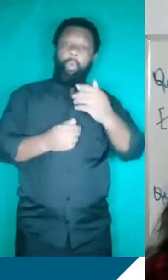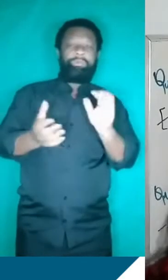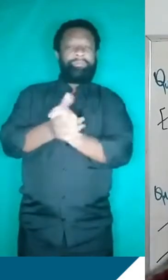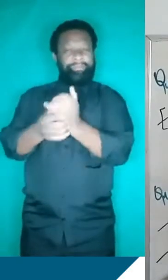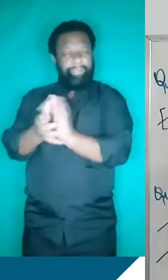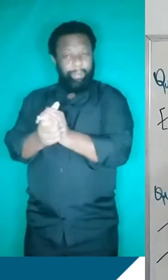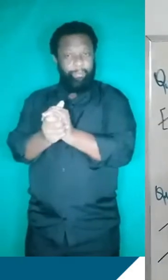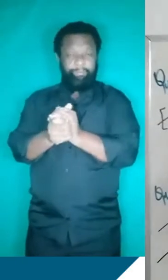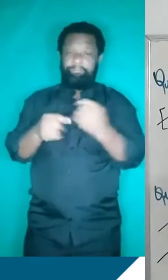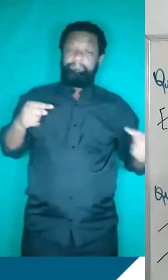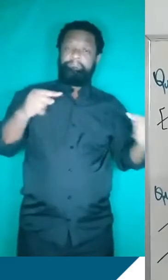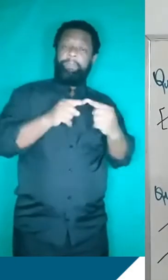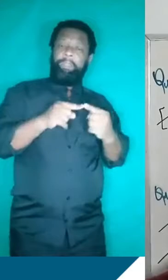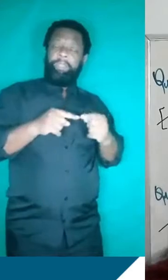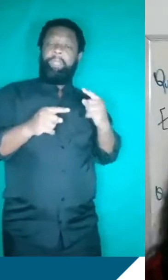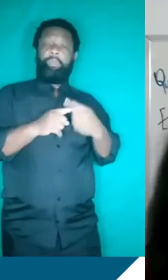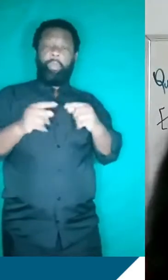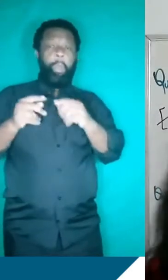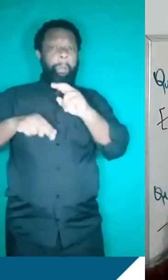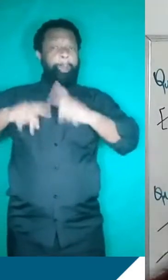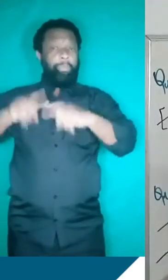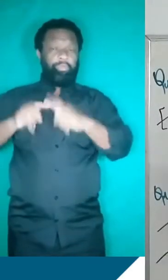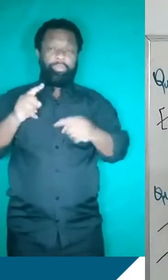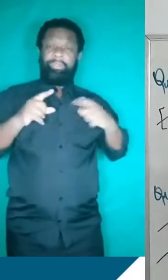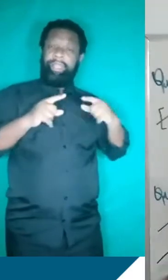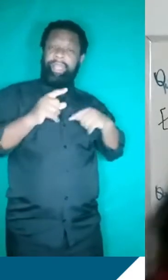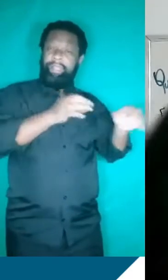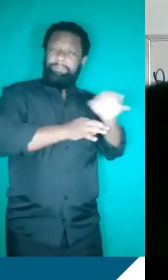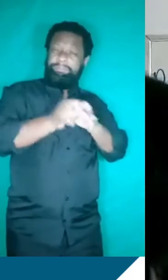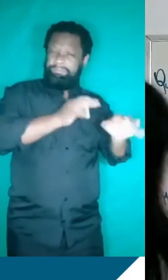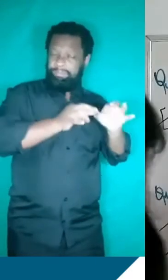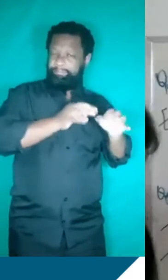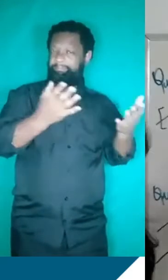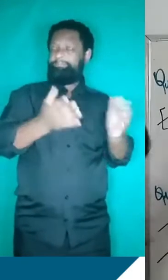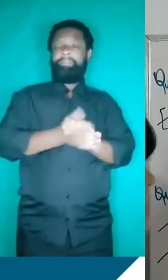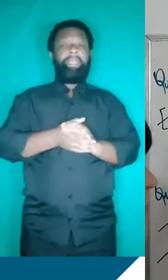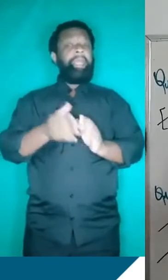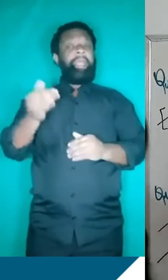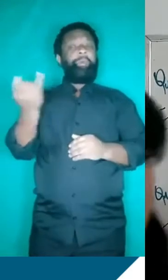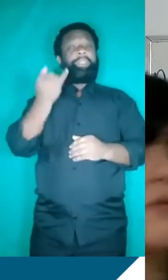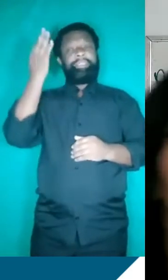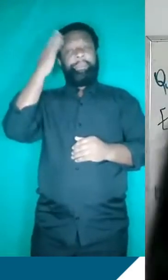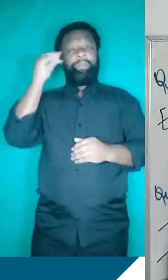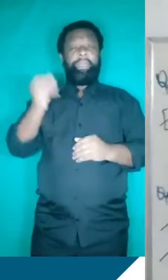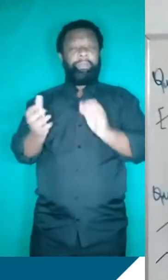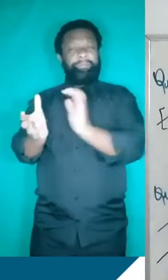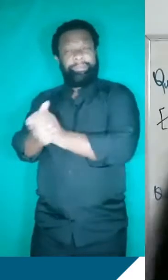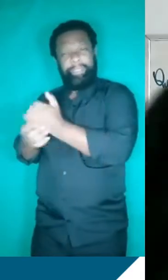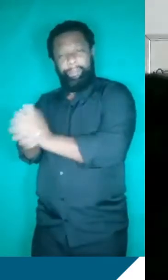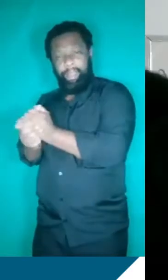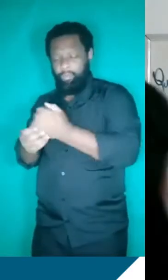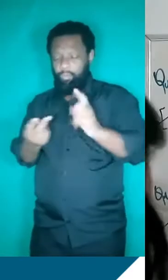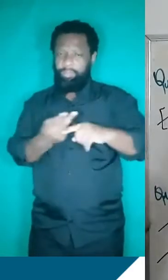da ação química desses produtos, dado que suas moléculas possuem... Bom, pessoal, é muito importante a gente saber como que funciona o sabão